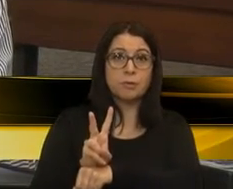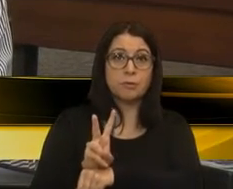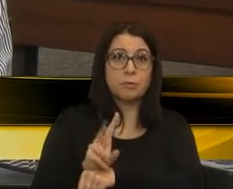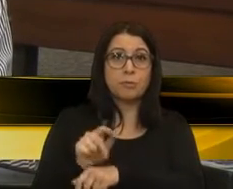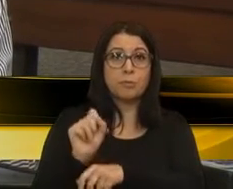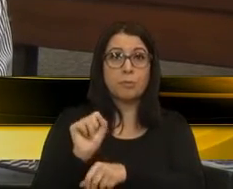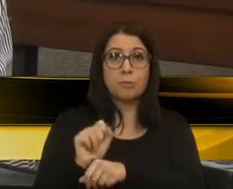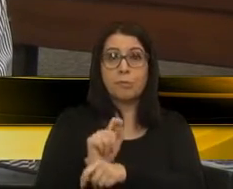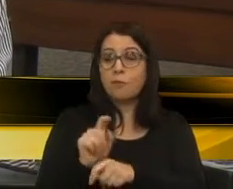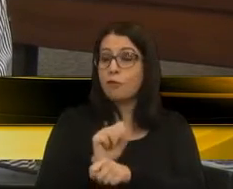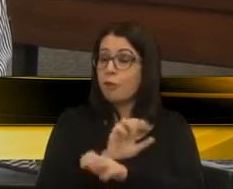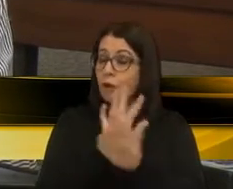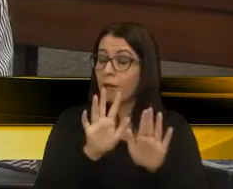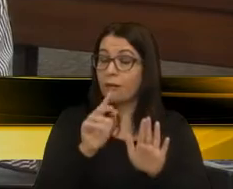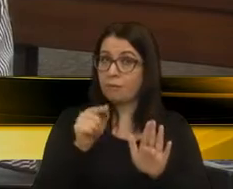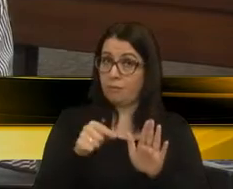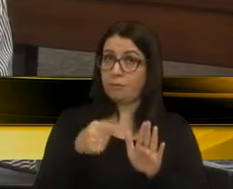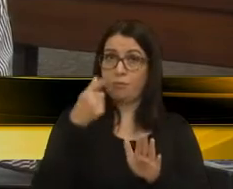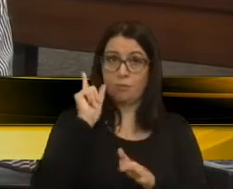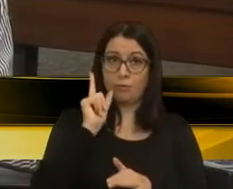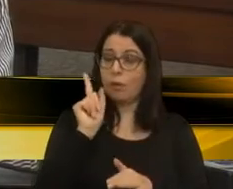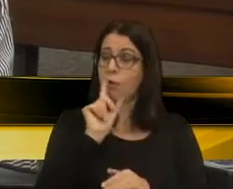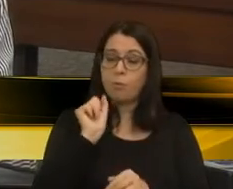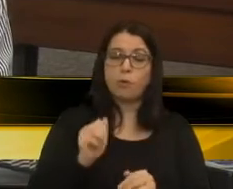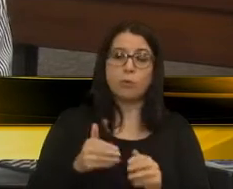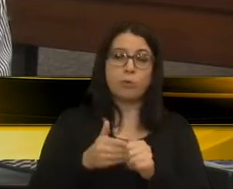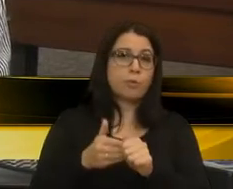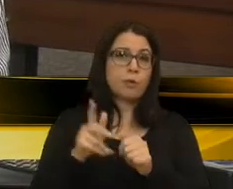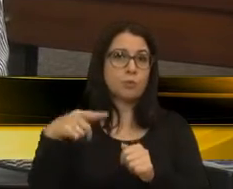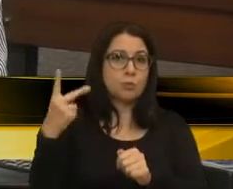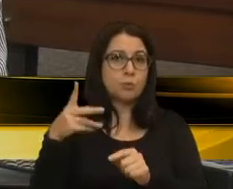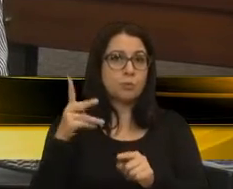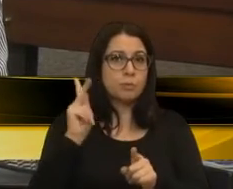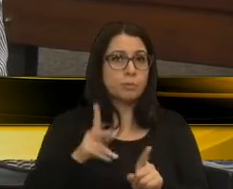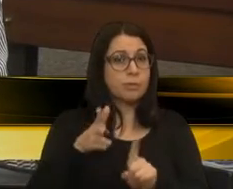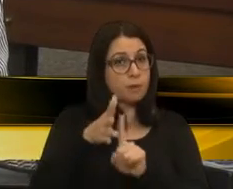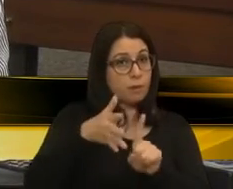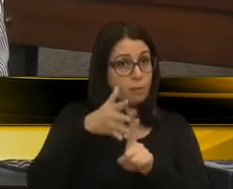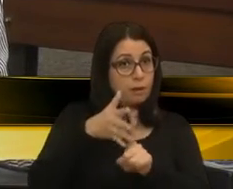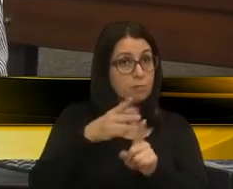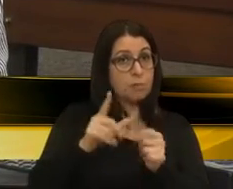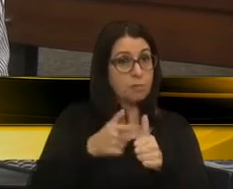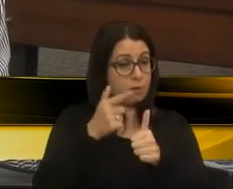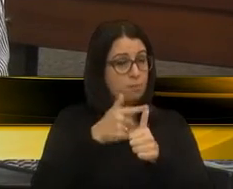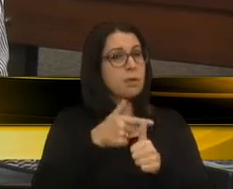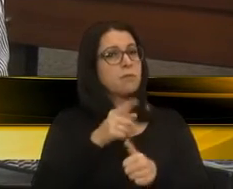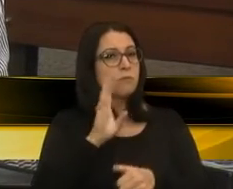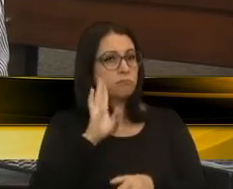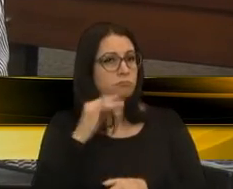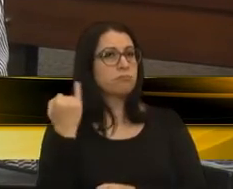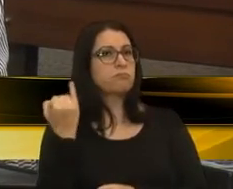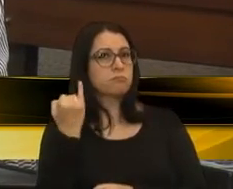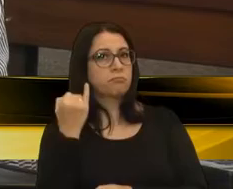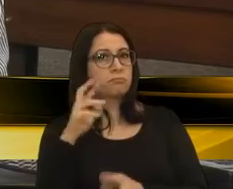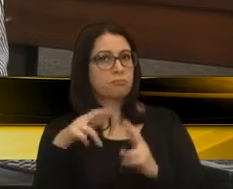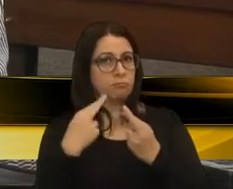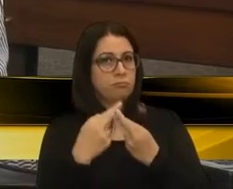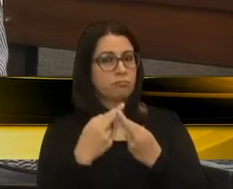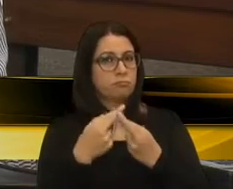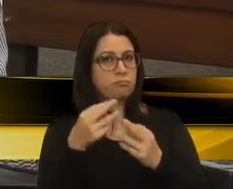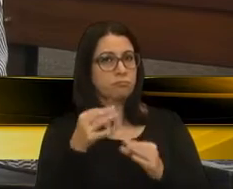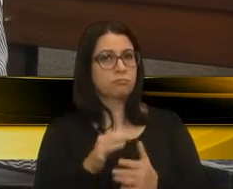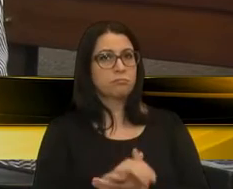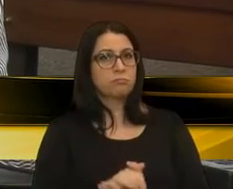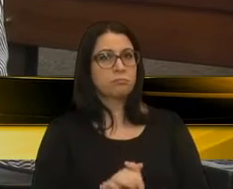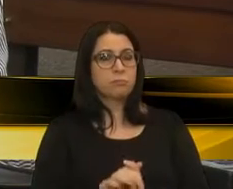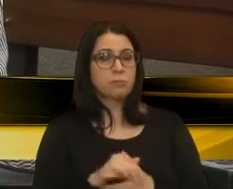recessão. Isso ficou muito claro. Eu não pude acompanhar os outros palestrantes, mas o primeiro valeu a reunião, com